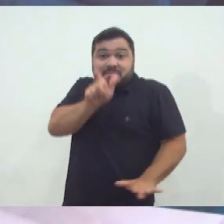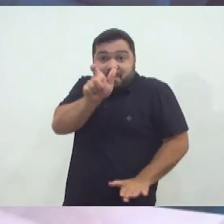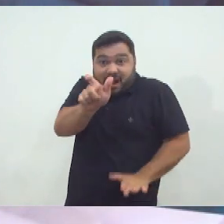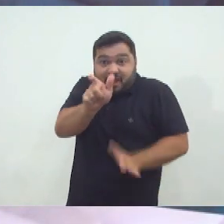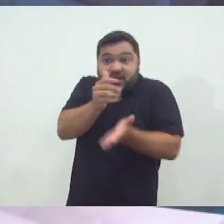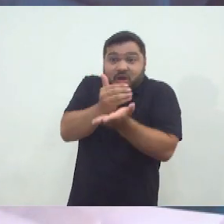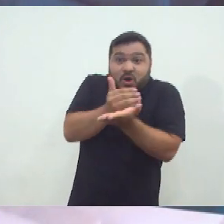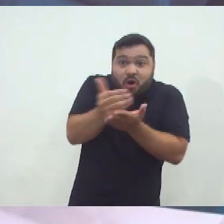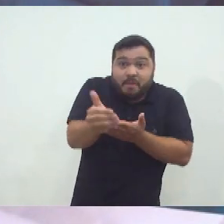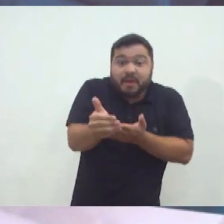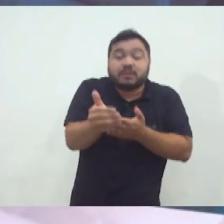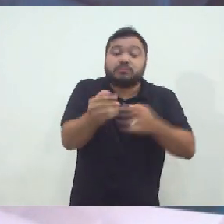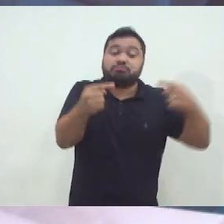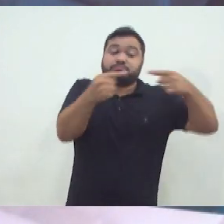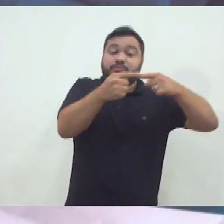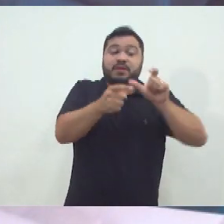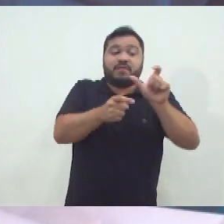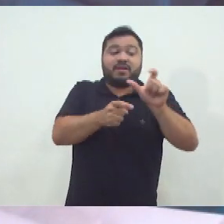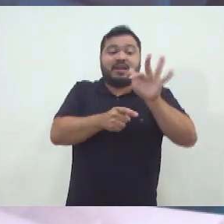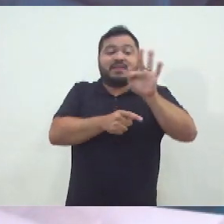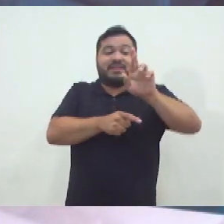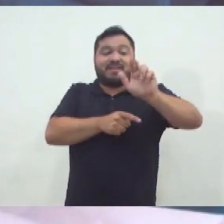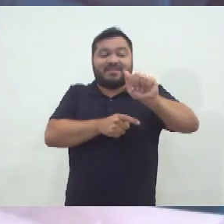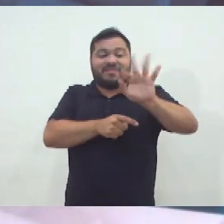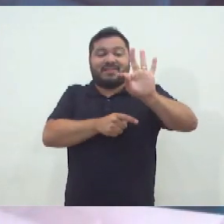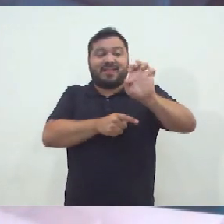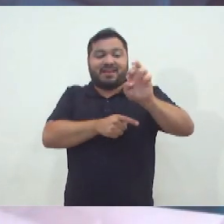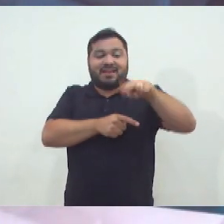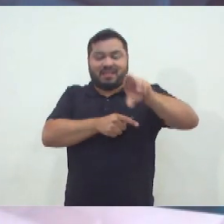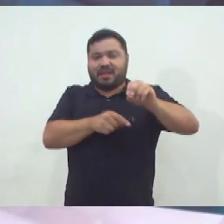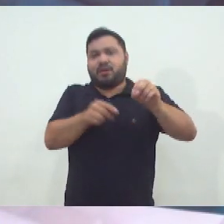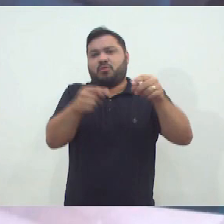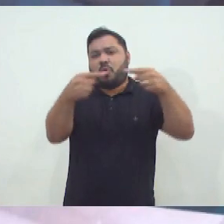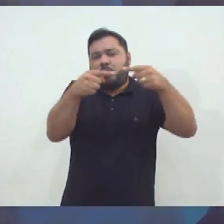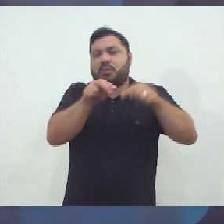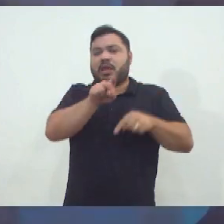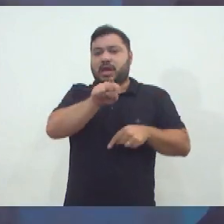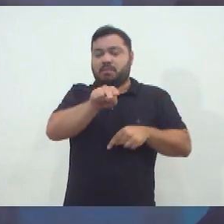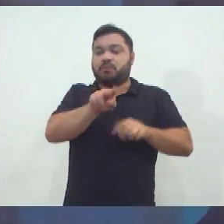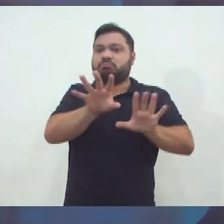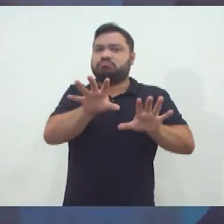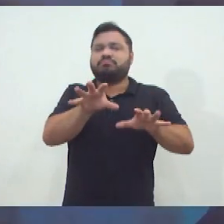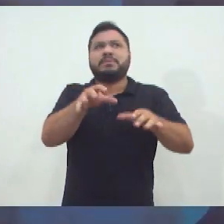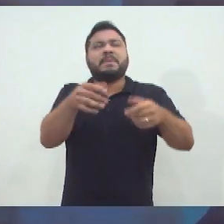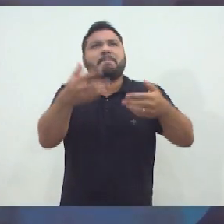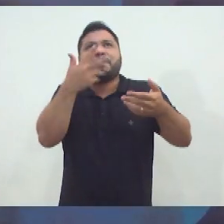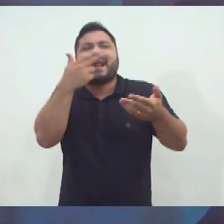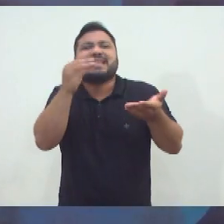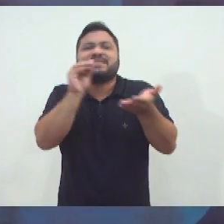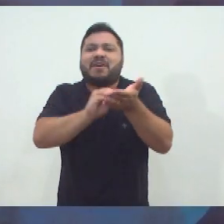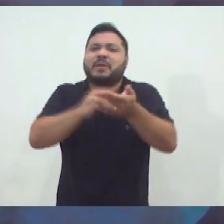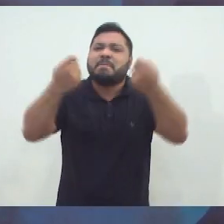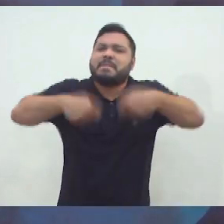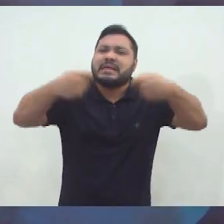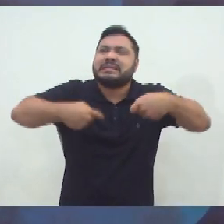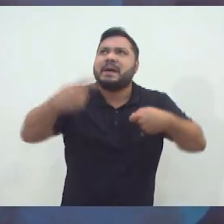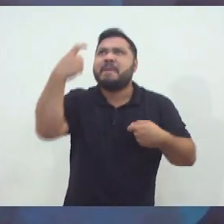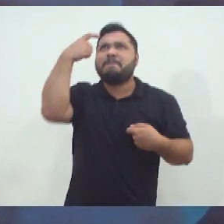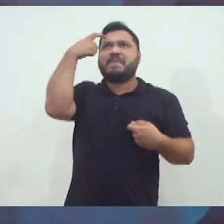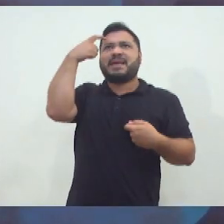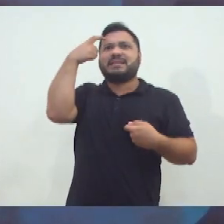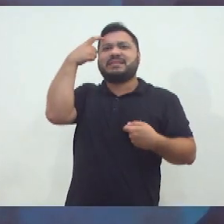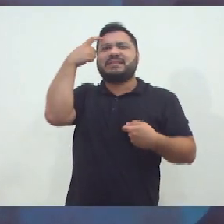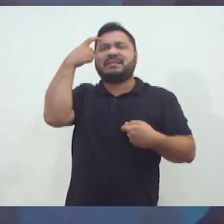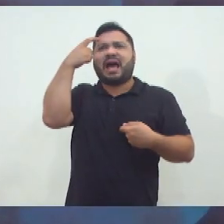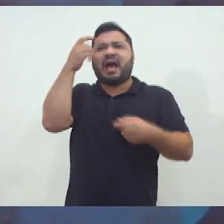a palavra origina-se do termo fraterno, ou seja, irmão. E aí sentiu-se a necessidade de